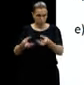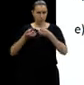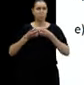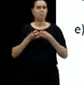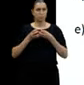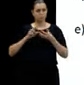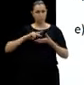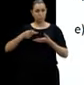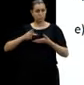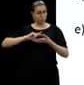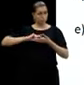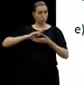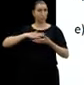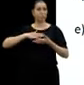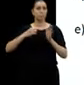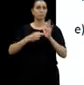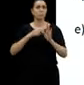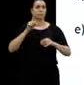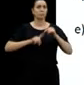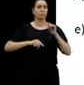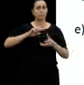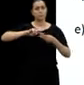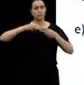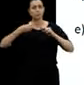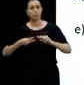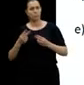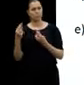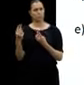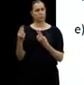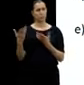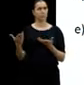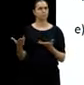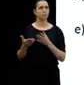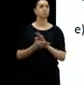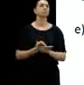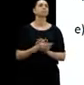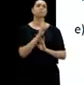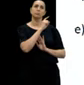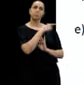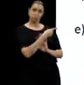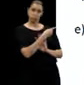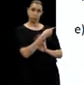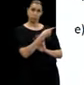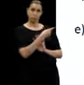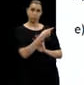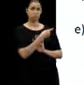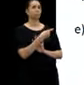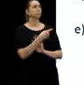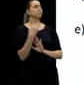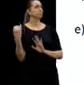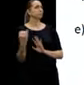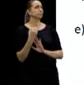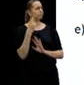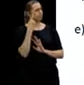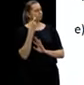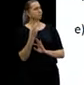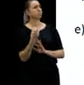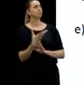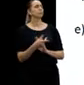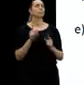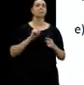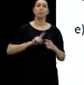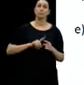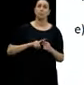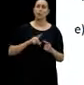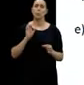receptor, apresentam material genético semelhante. Essa aqui é muito interessante,